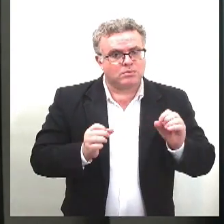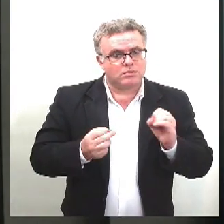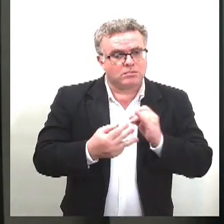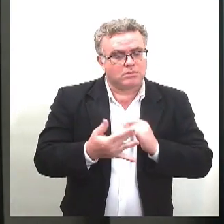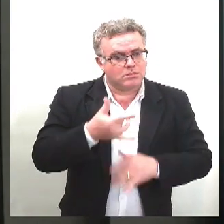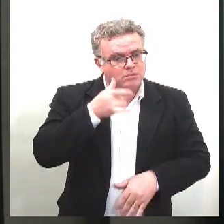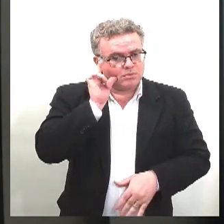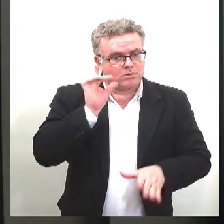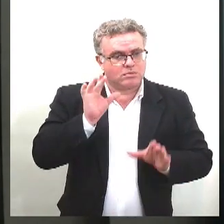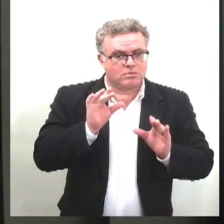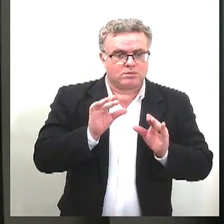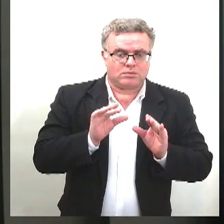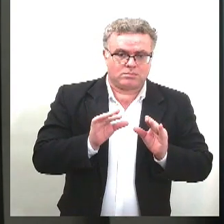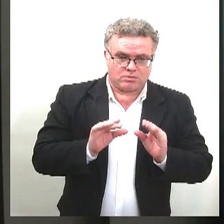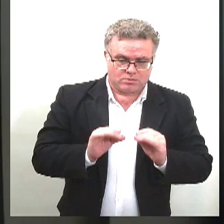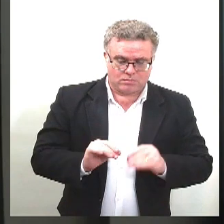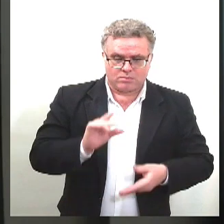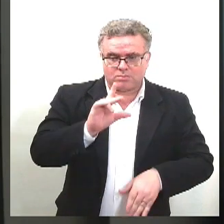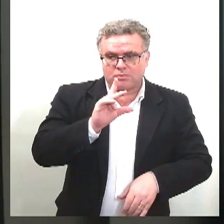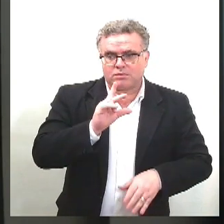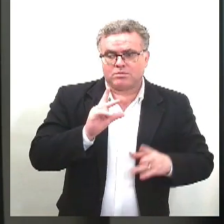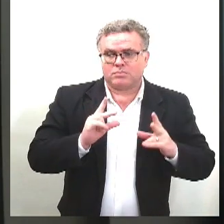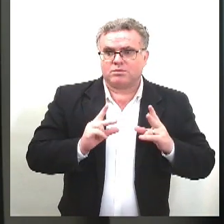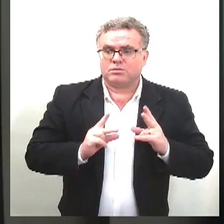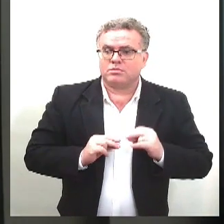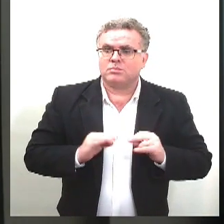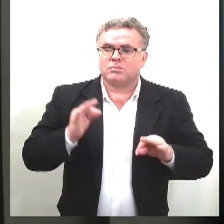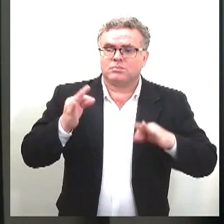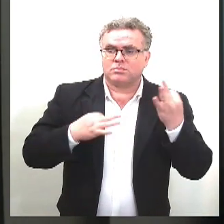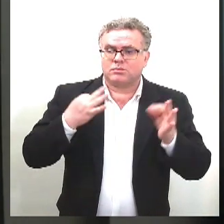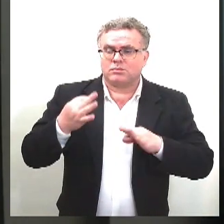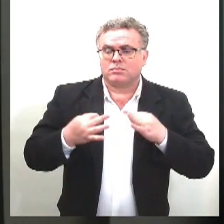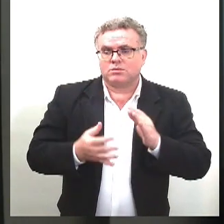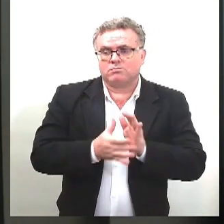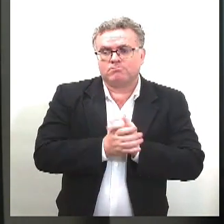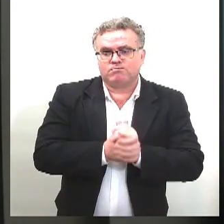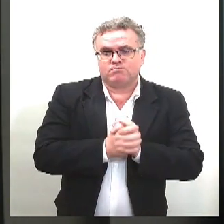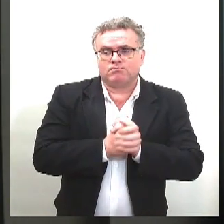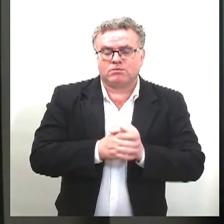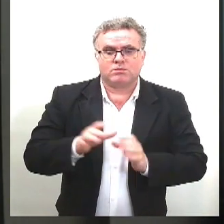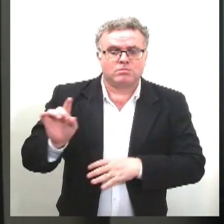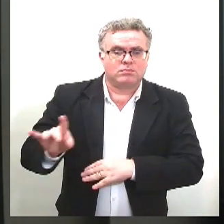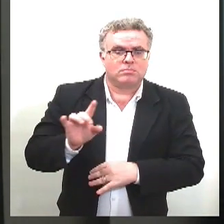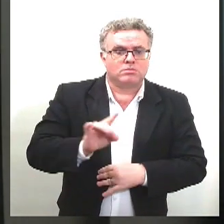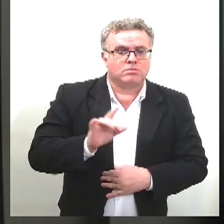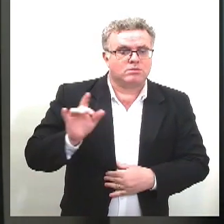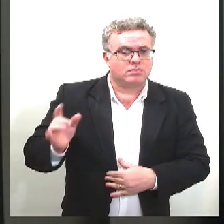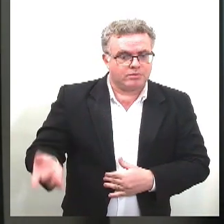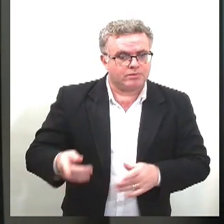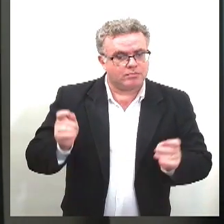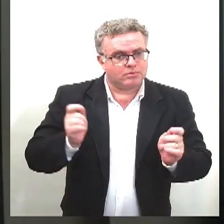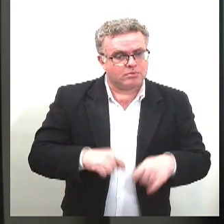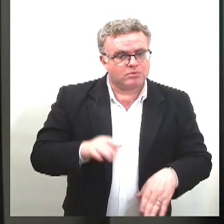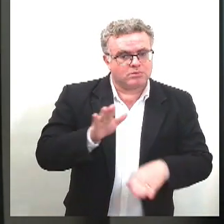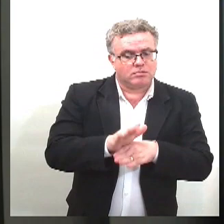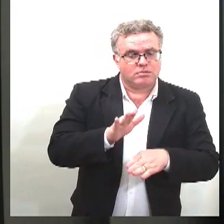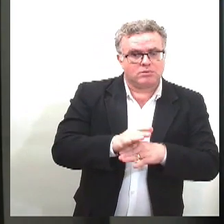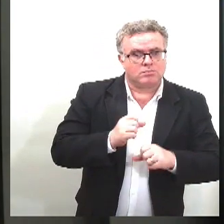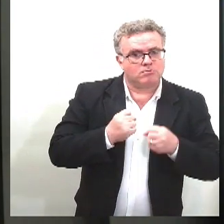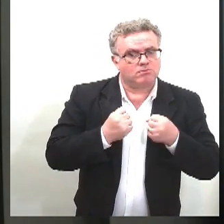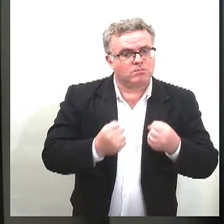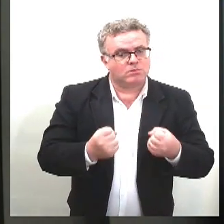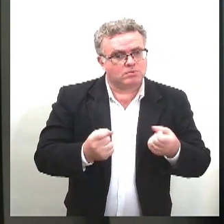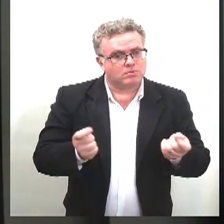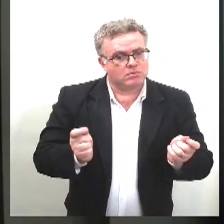do Mérito ao Turismo, uma homenagem a personalidades e instituições que contribuem para o fortalecimento da atividade turística